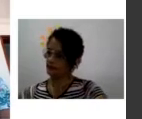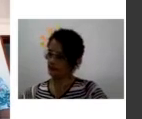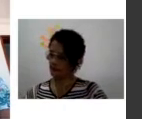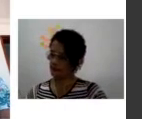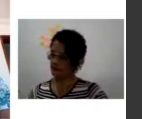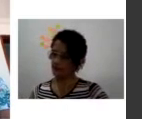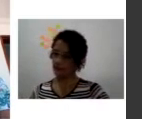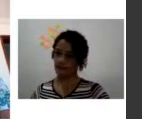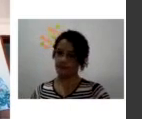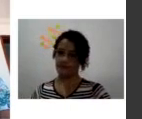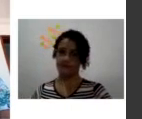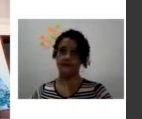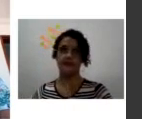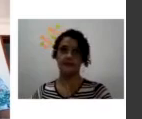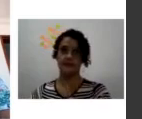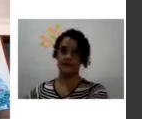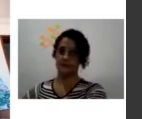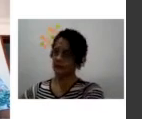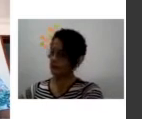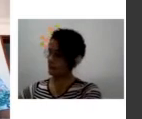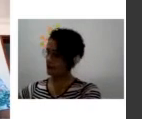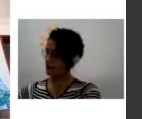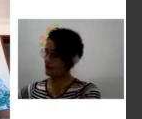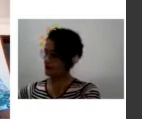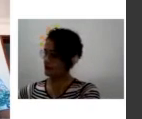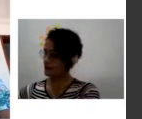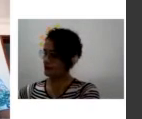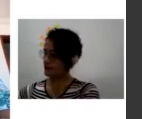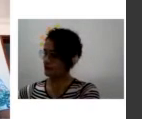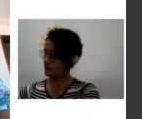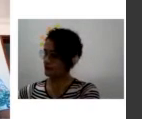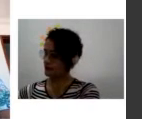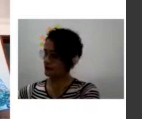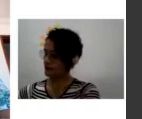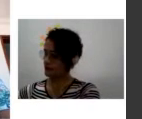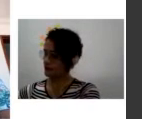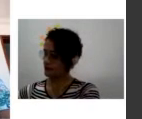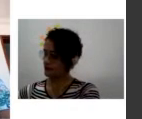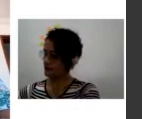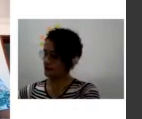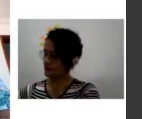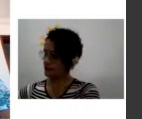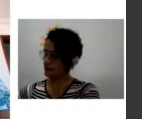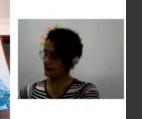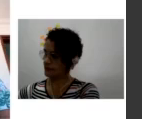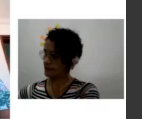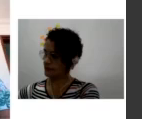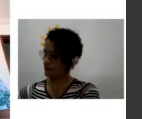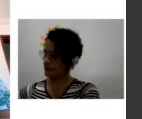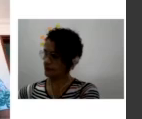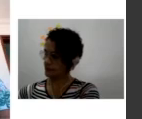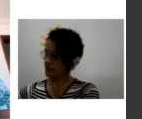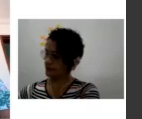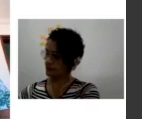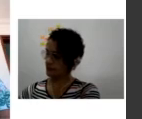particularmente, foi bastante desafiador, porque eu não tinha experiência prévia, né, do PIBID. Então, esse é o primeiro edital